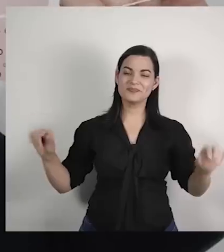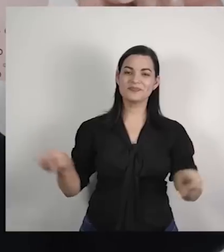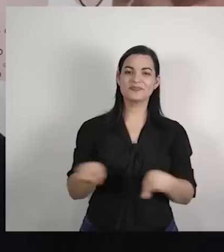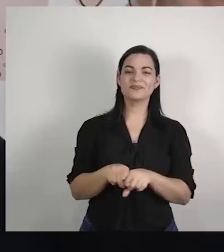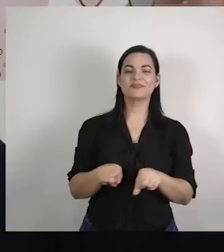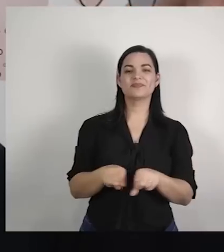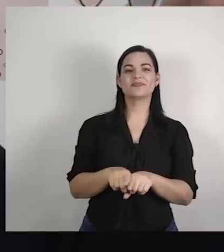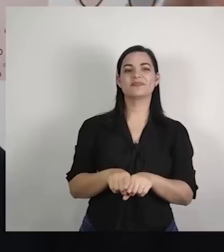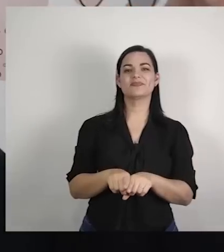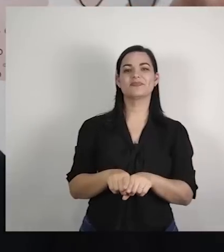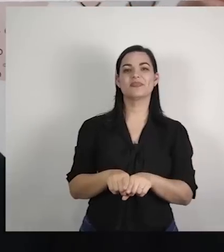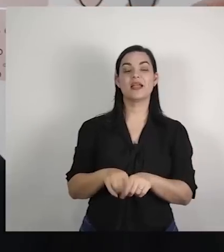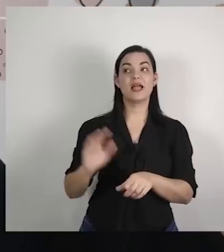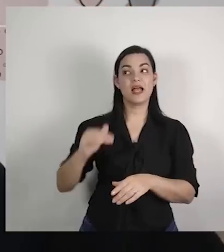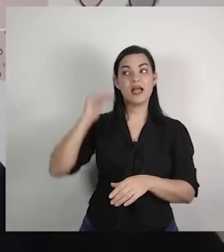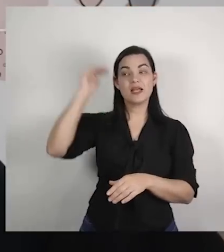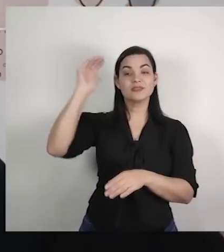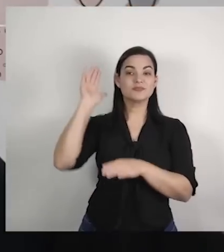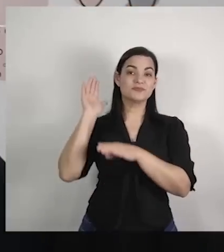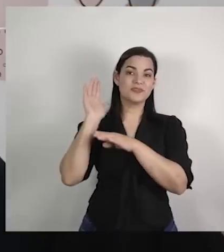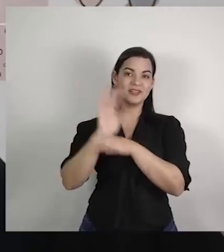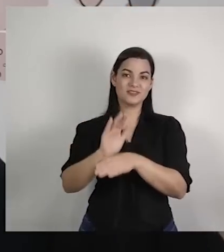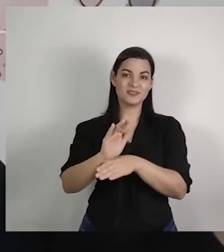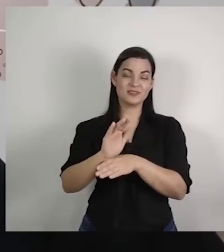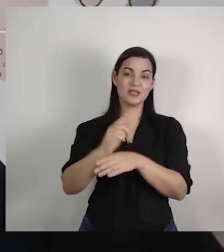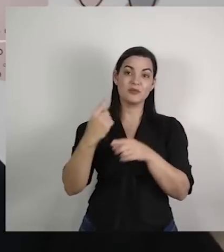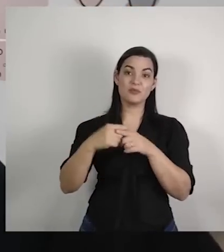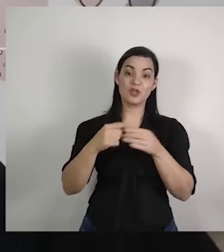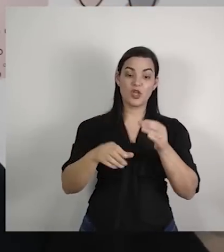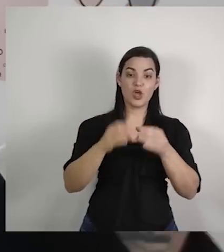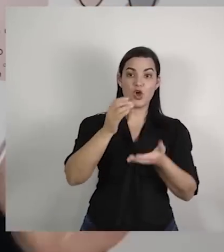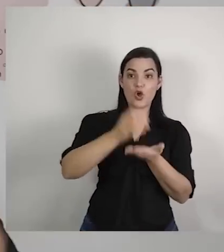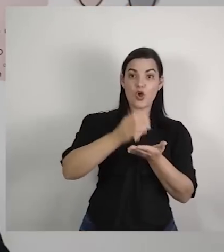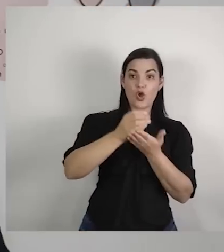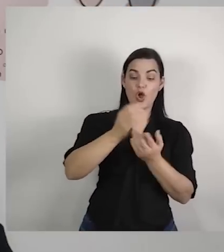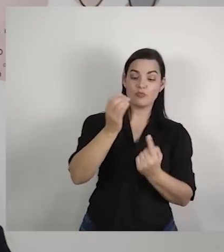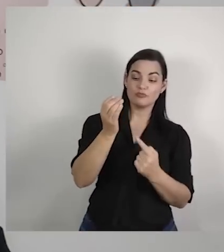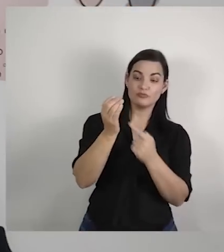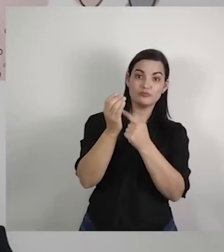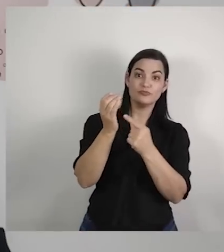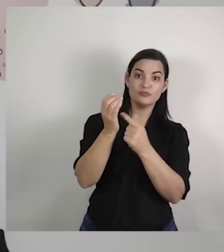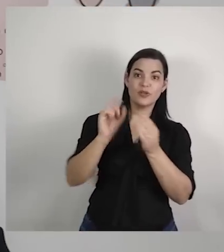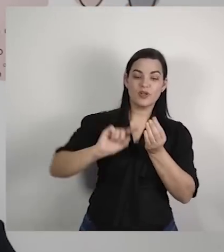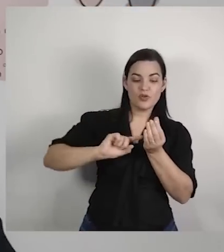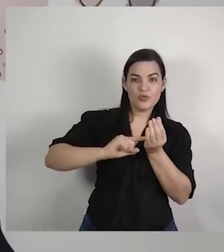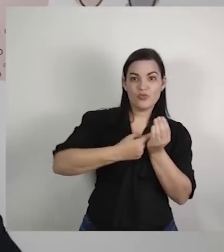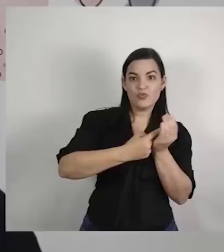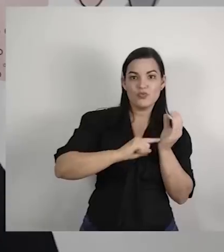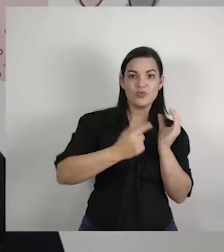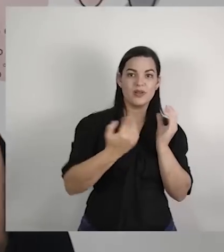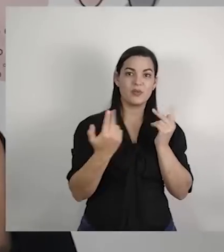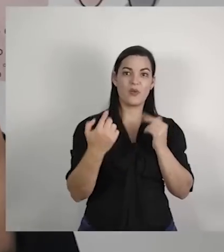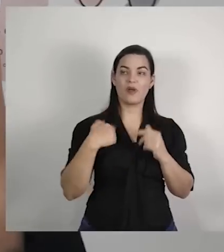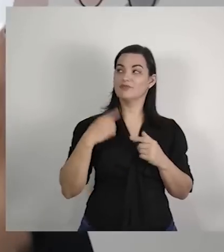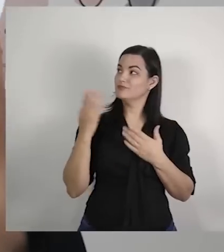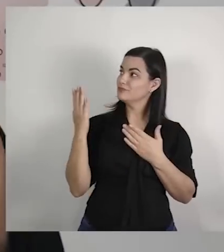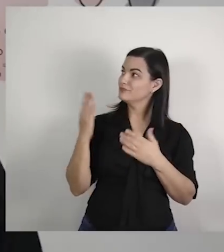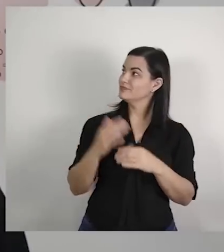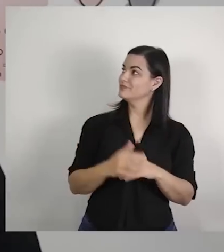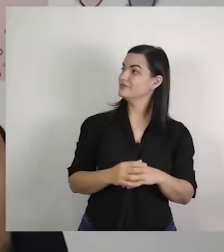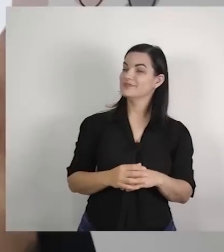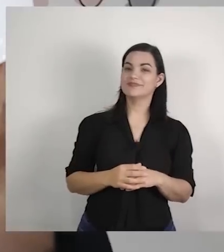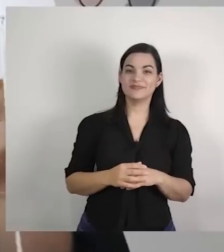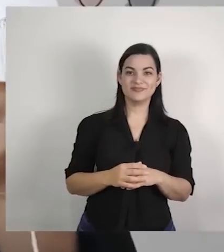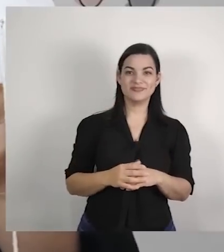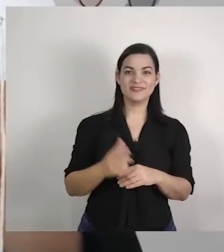de barbante e a ajuda de um adulto para furar o copinho de vocês, assim, ó, do jeito que a